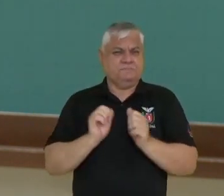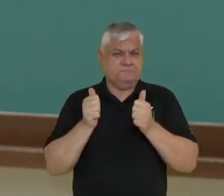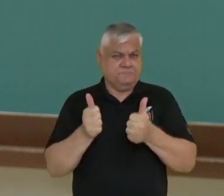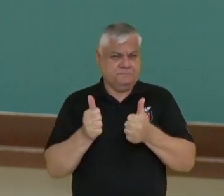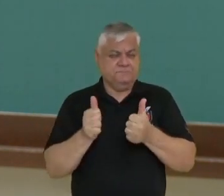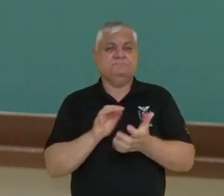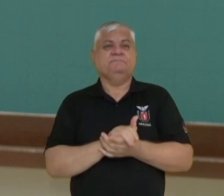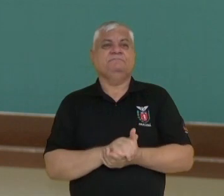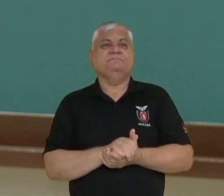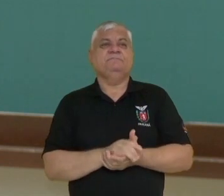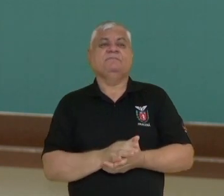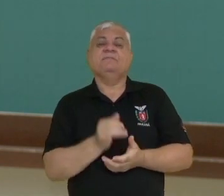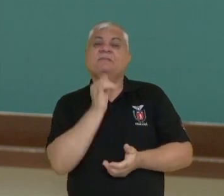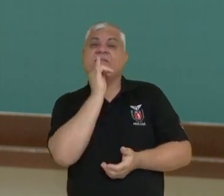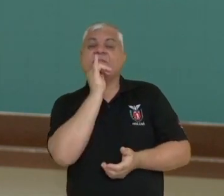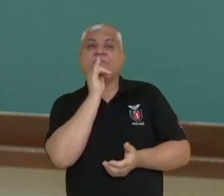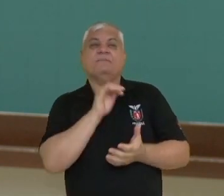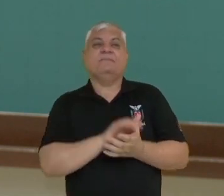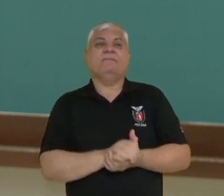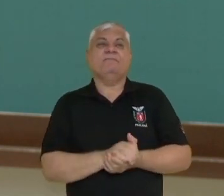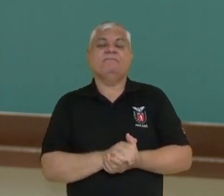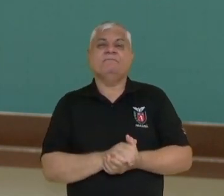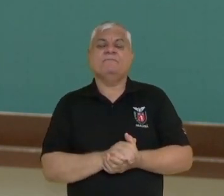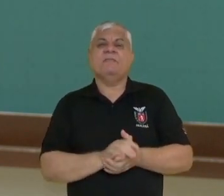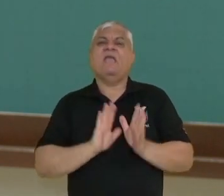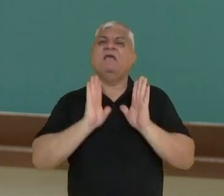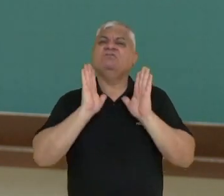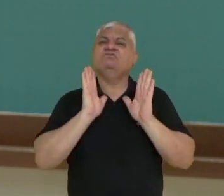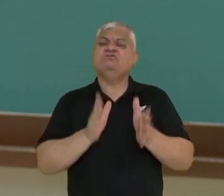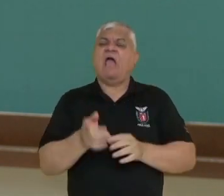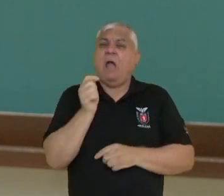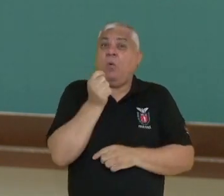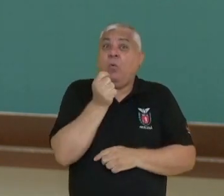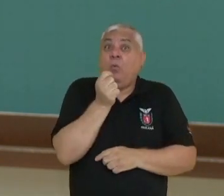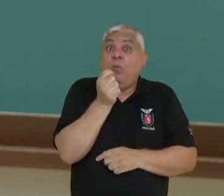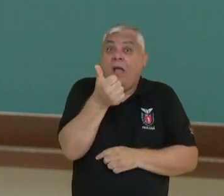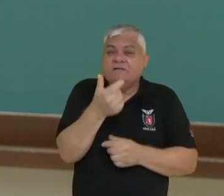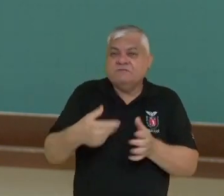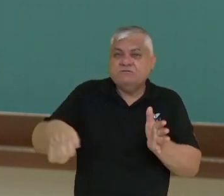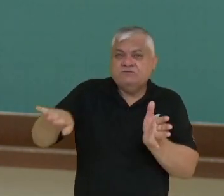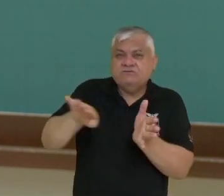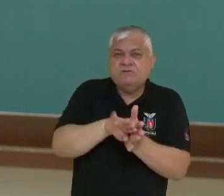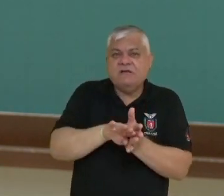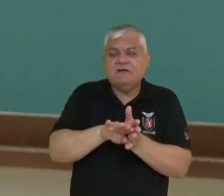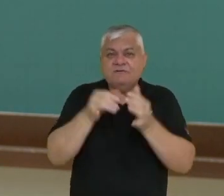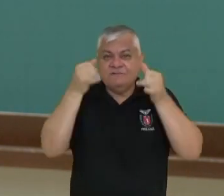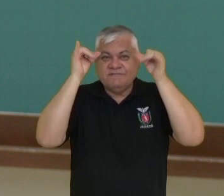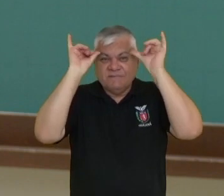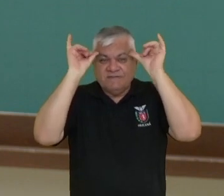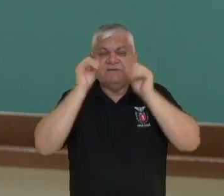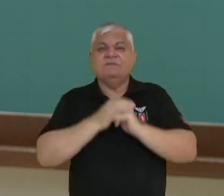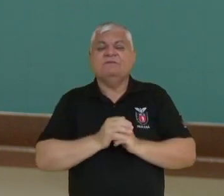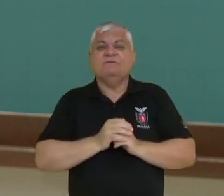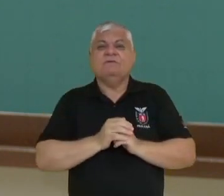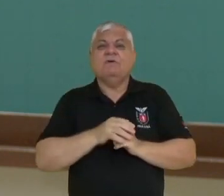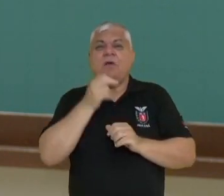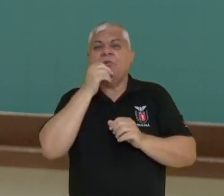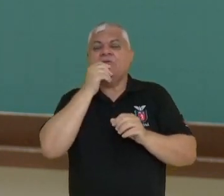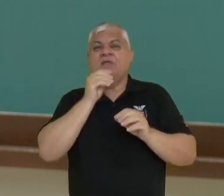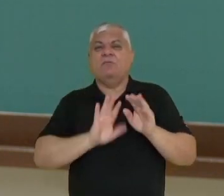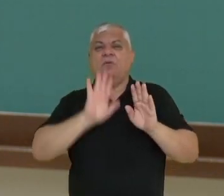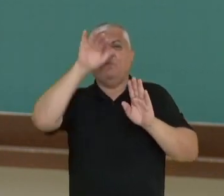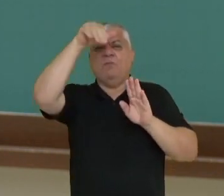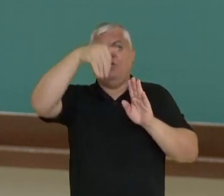Tá? Olha o exemplo lá. Já estavam quase chegando ao sítio do Fundão, quando ao contornar um